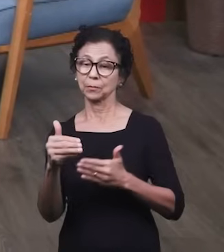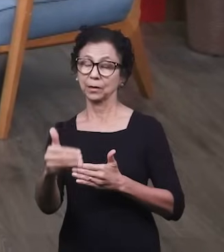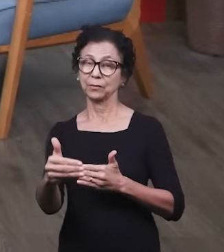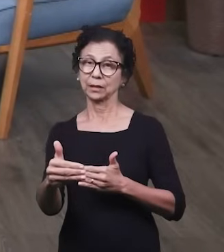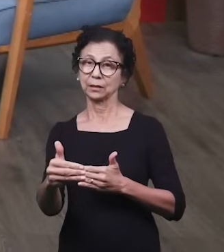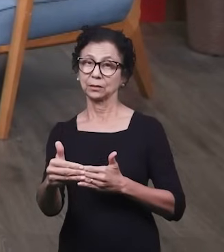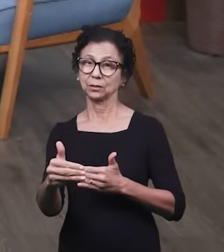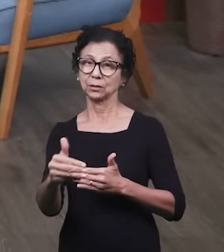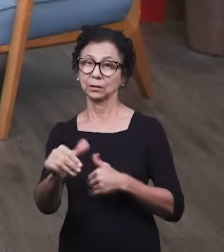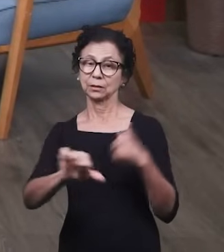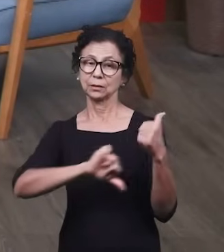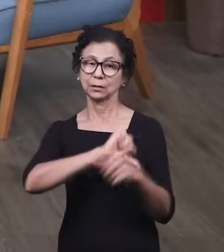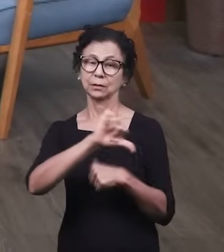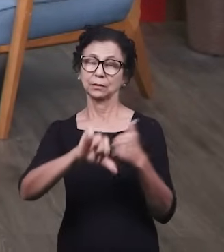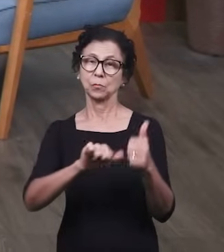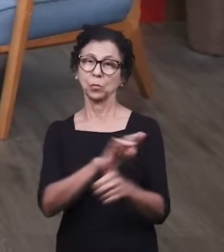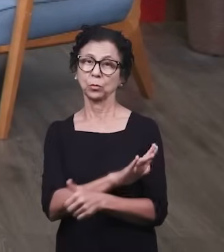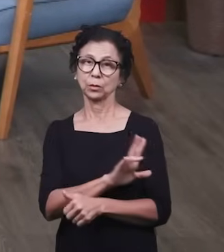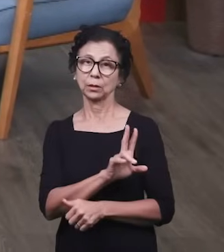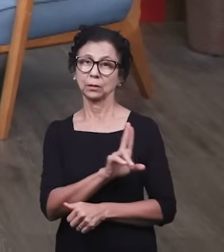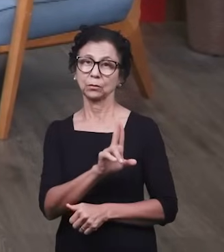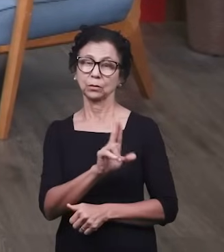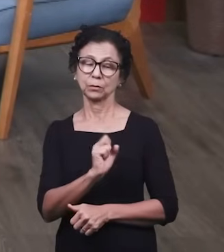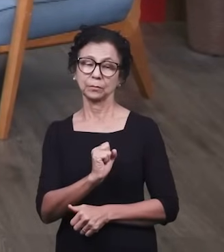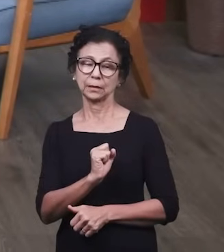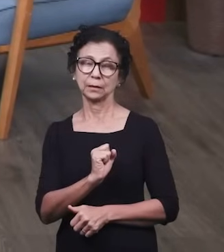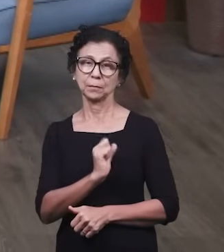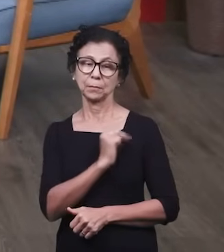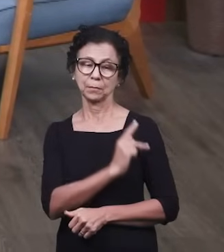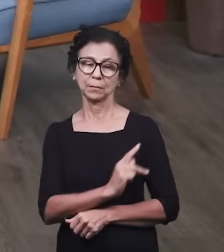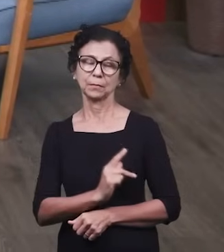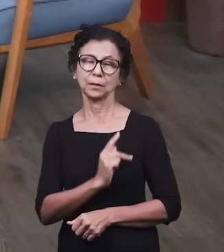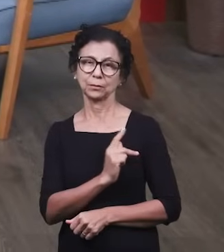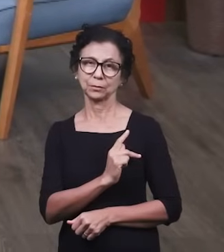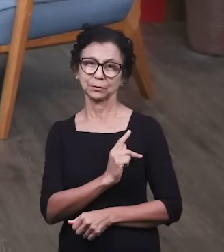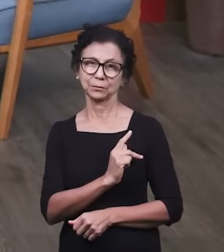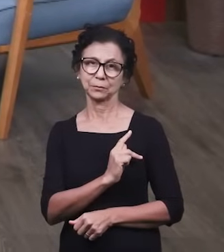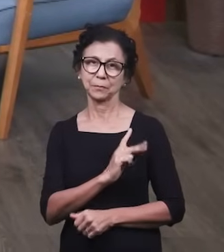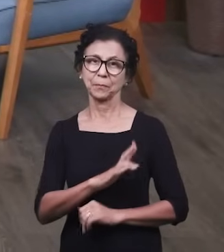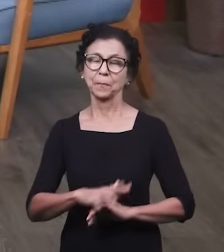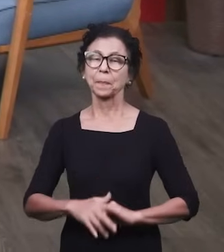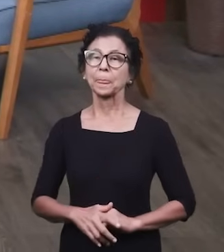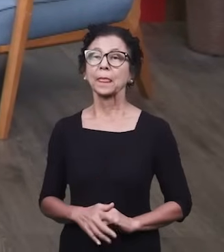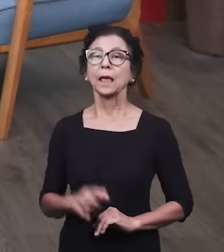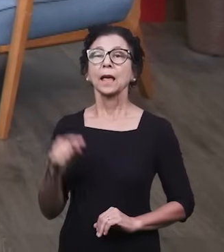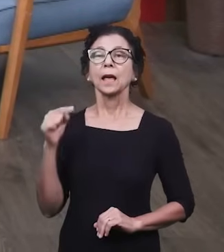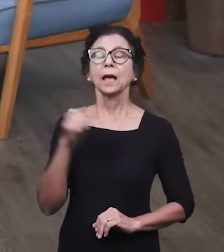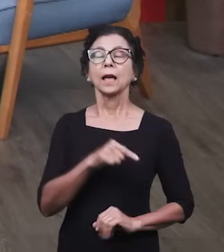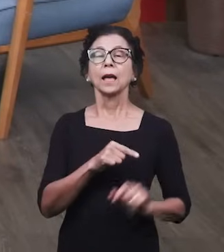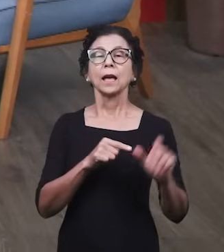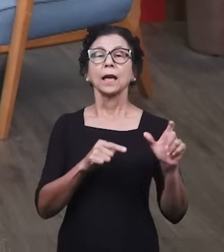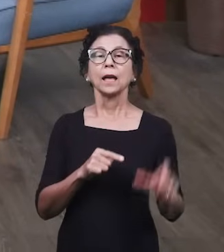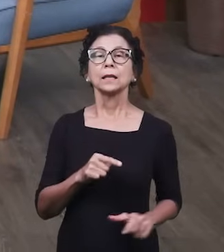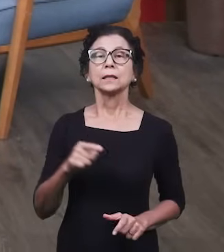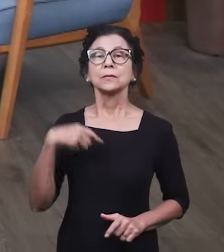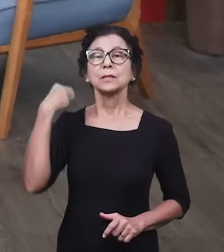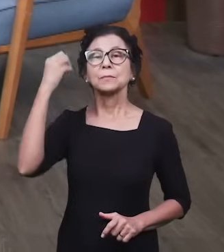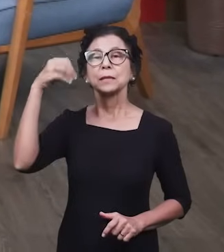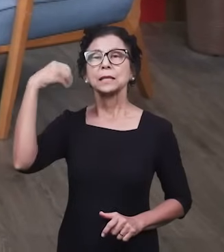nesse texto de Atos, ele tem uma experiência com a luz que excediu o esplendor do